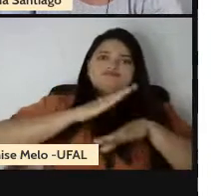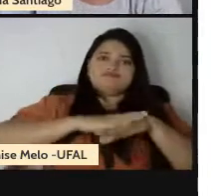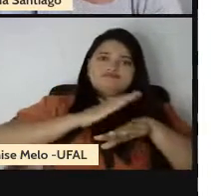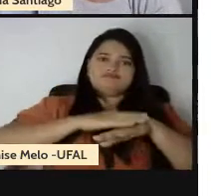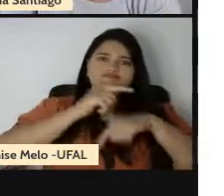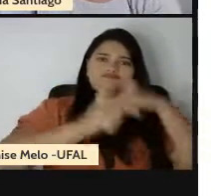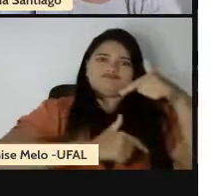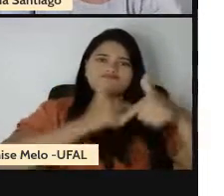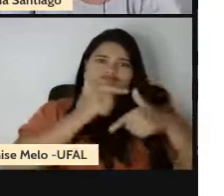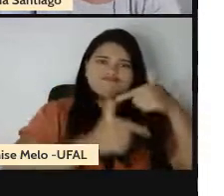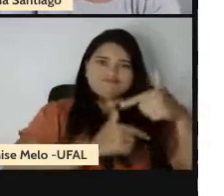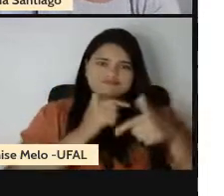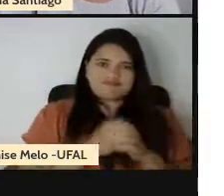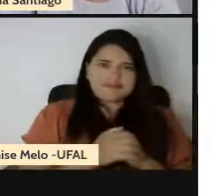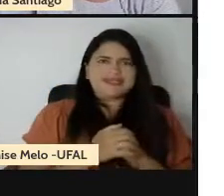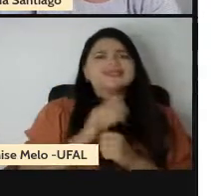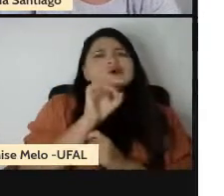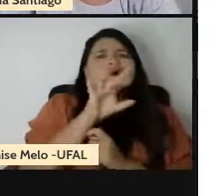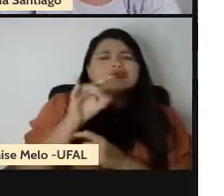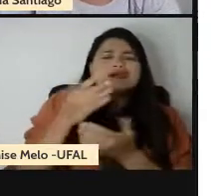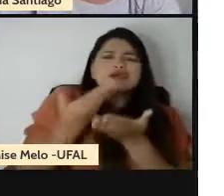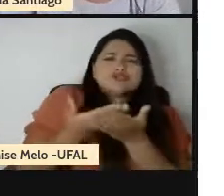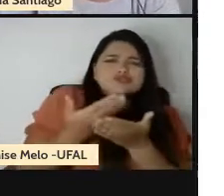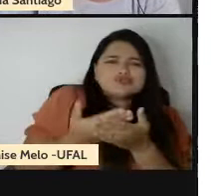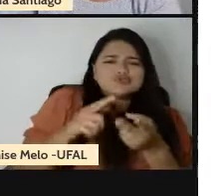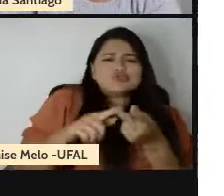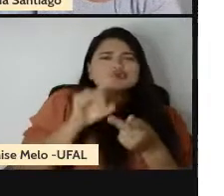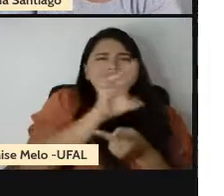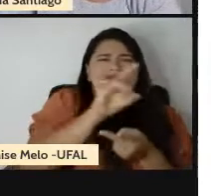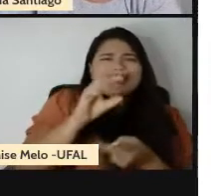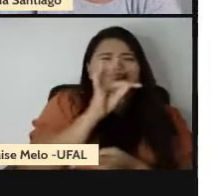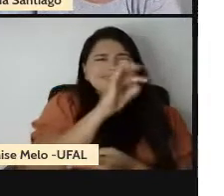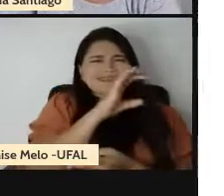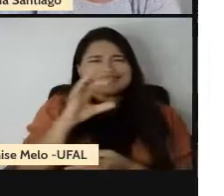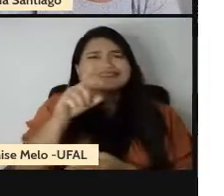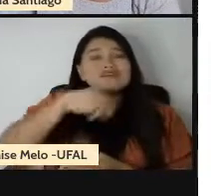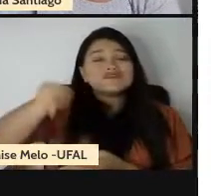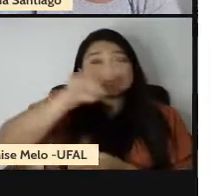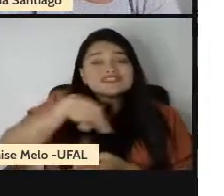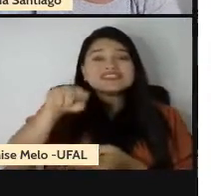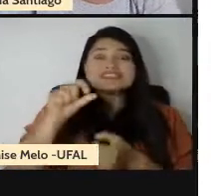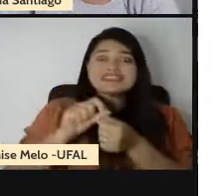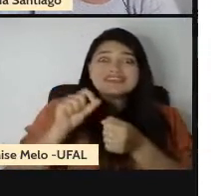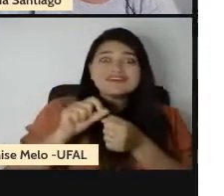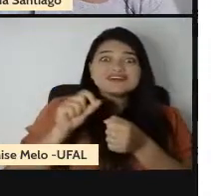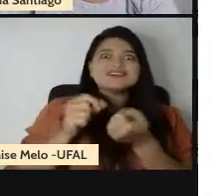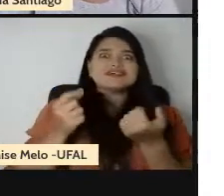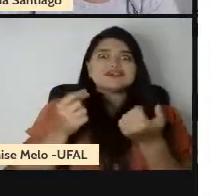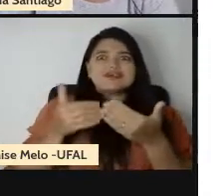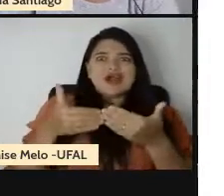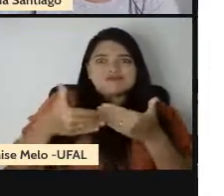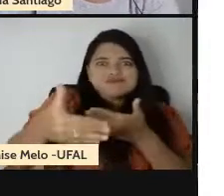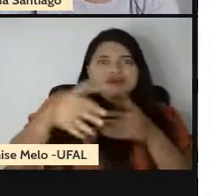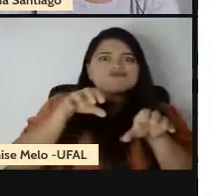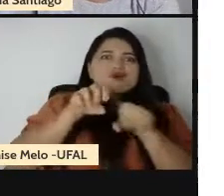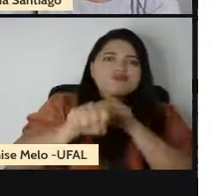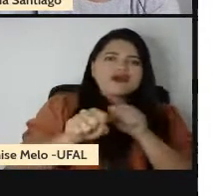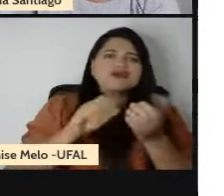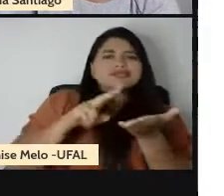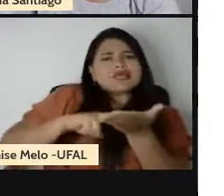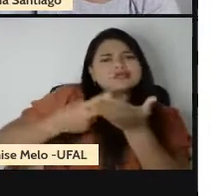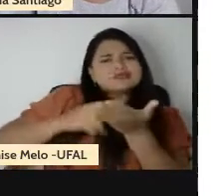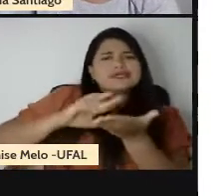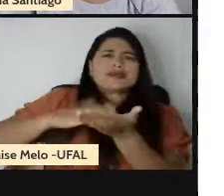cada estudo, cada pesquisa, né, cada TCC de vocês que estão fazendo a graduação, né, de tradução e